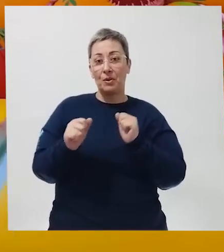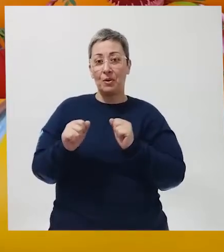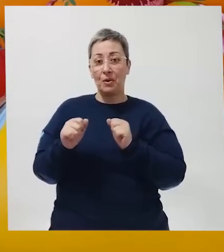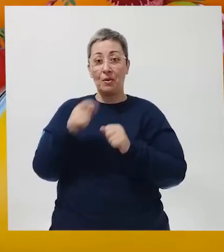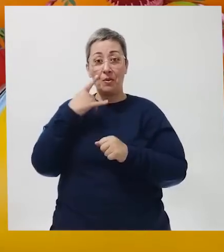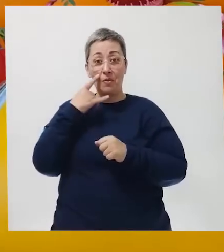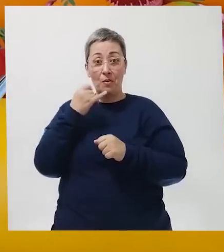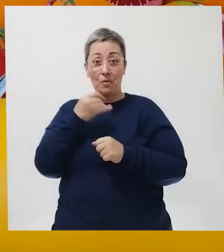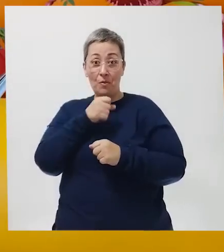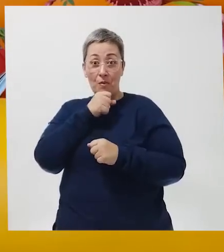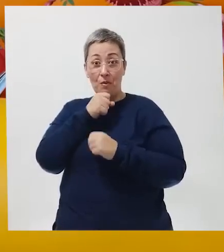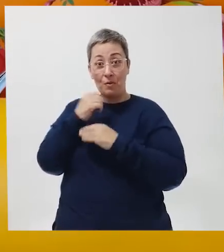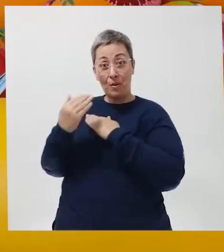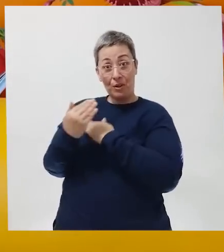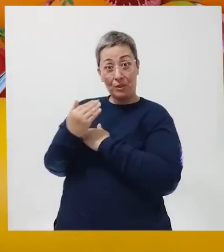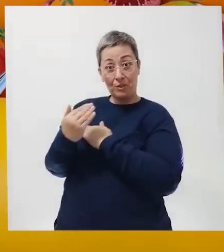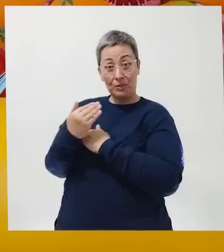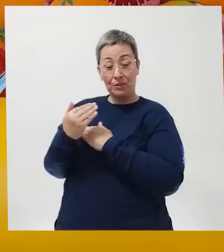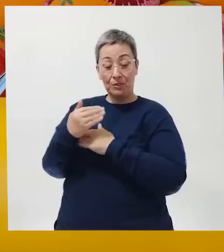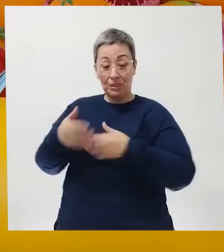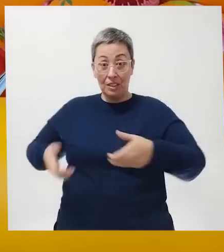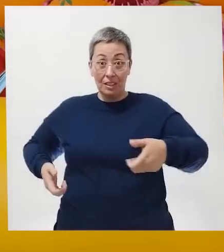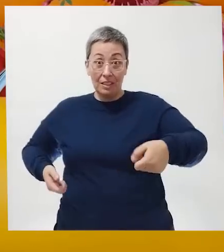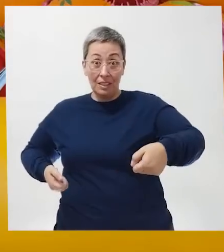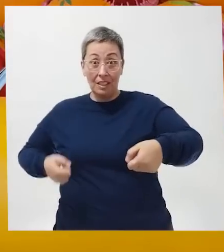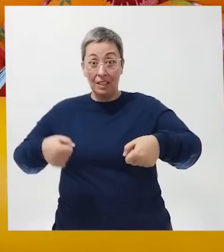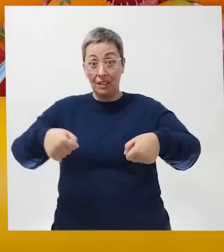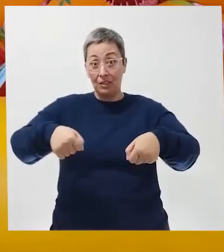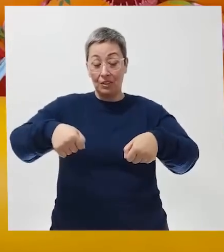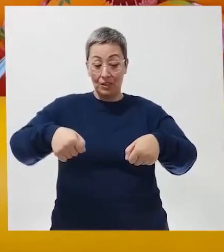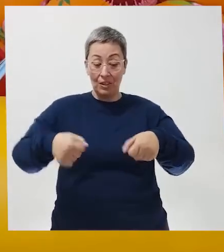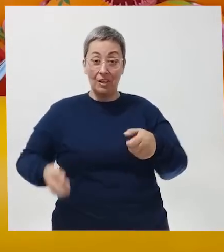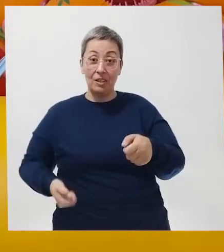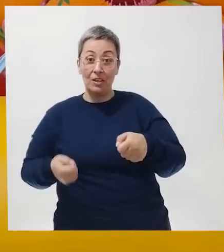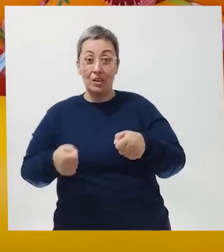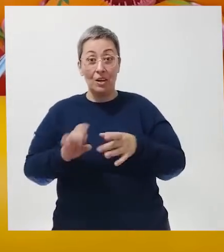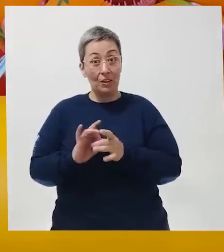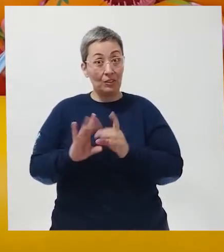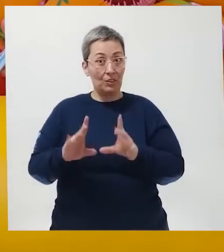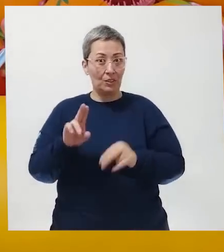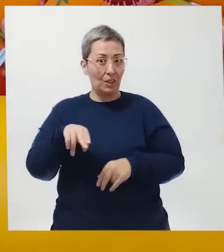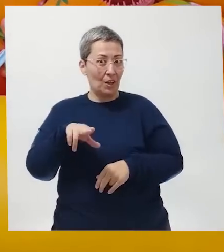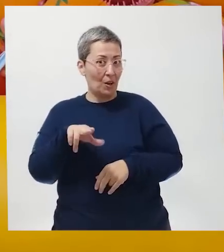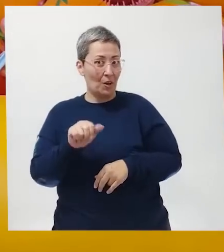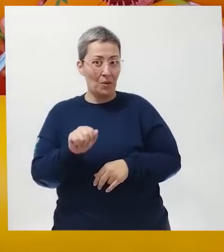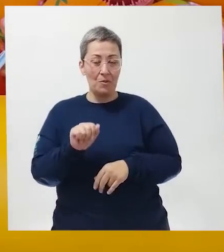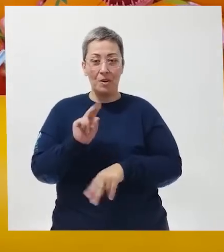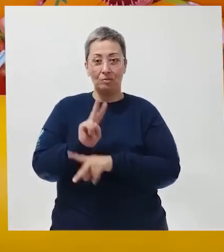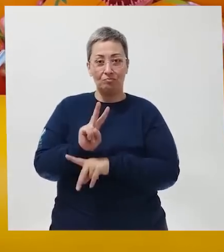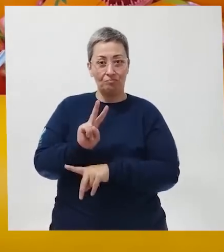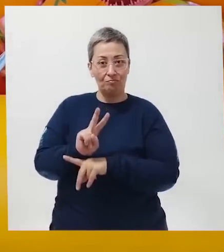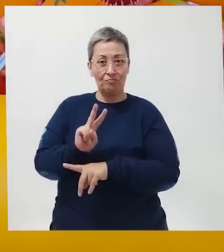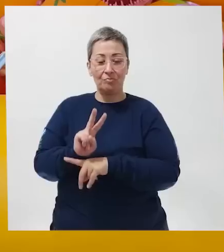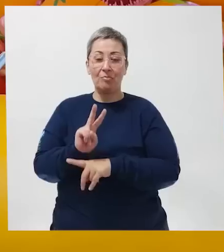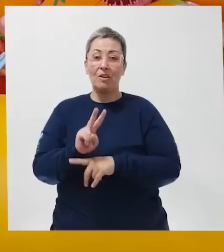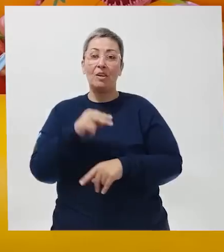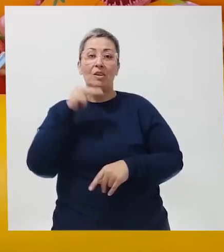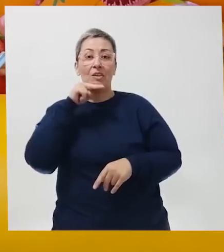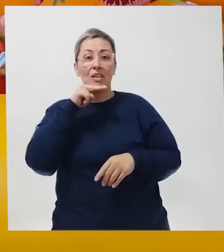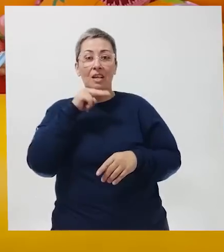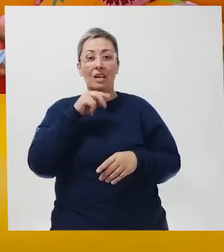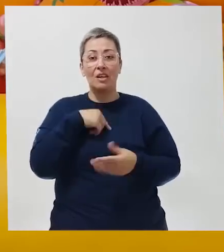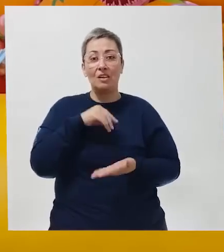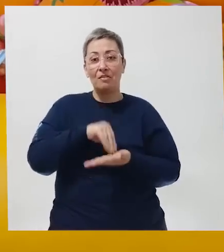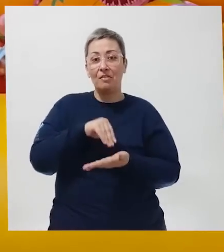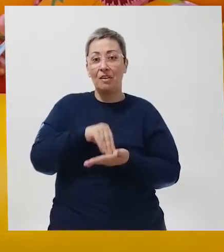Tino prefere andar de bicicleta com a ajuda do avô, que segura o assento e o guidão sem soltá-los, de modo